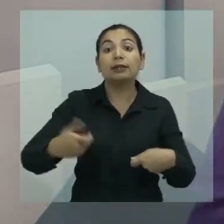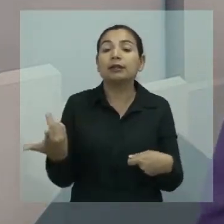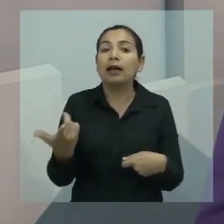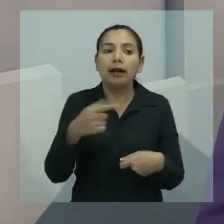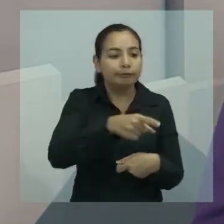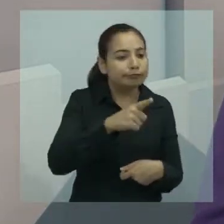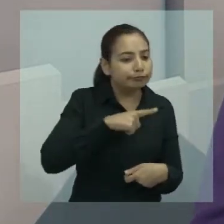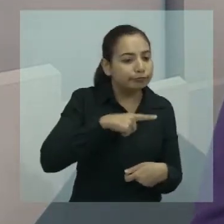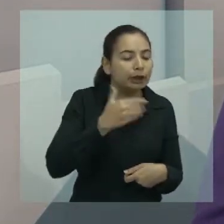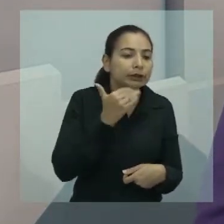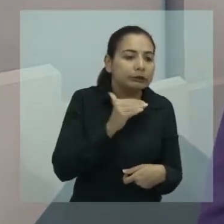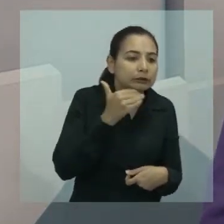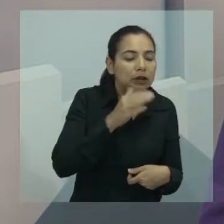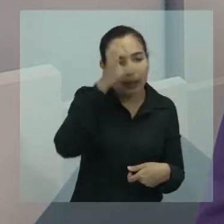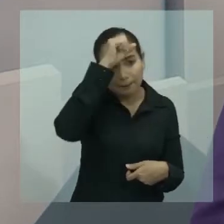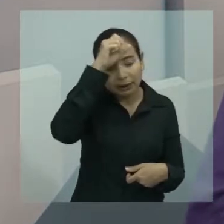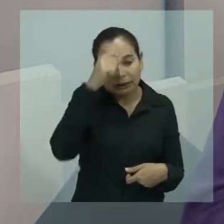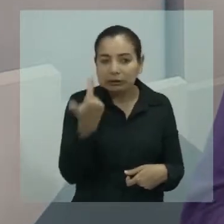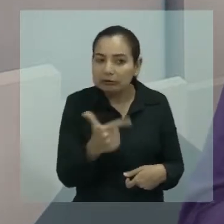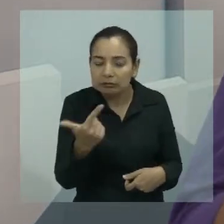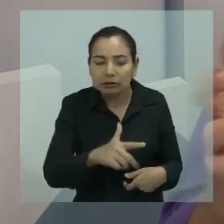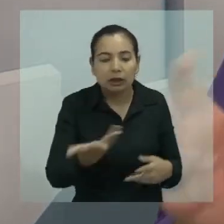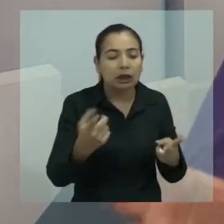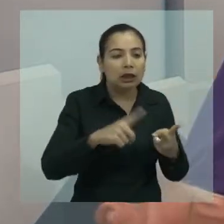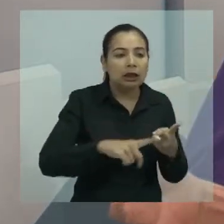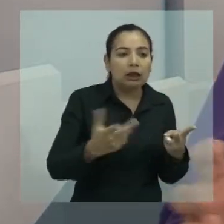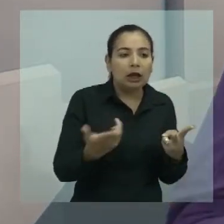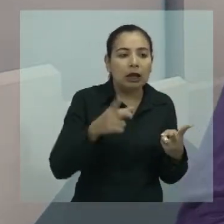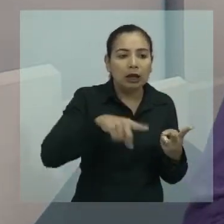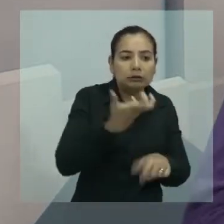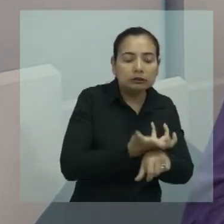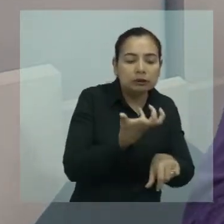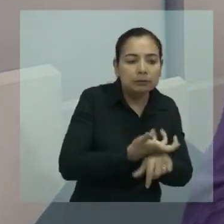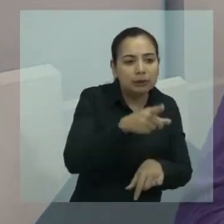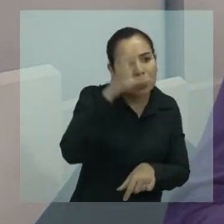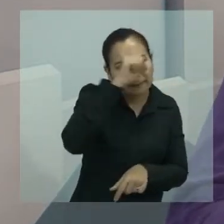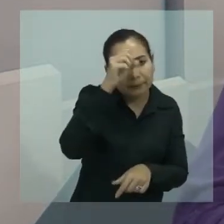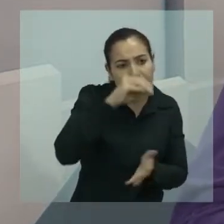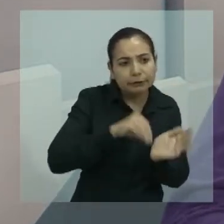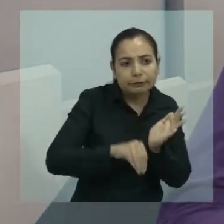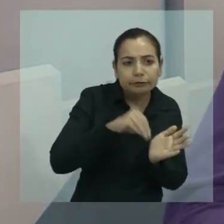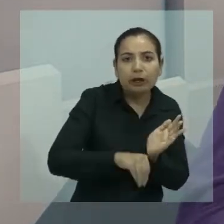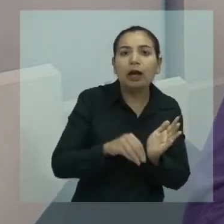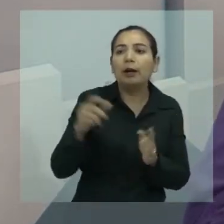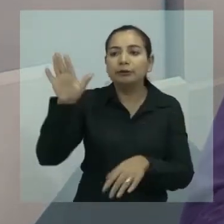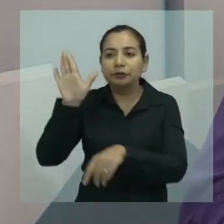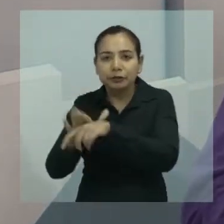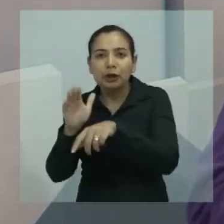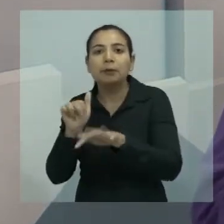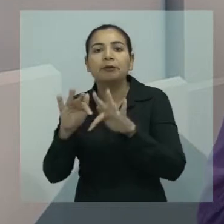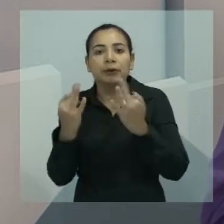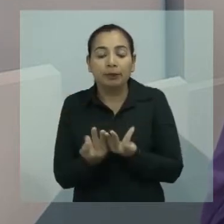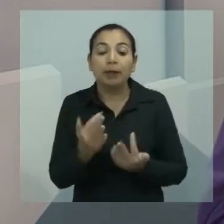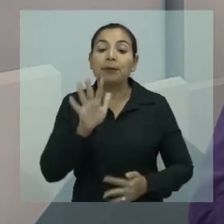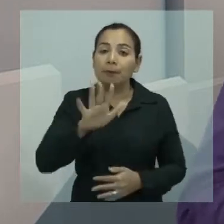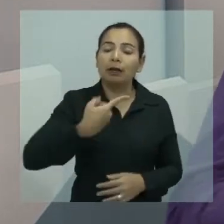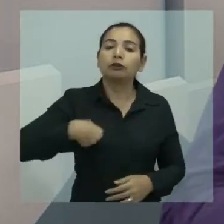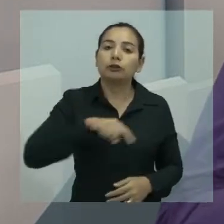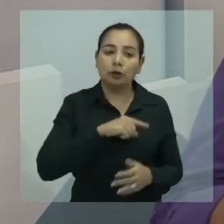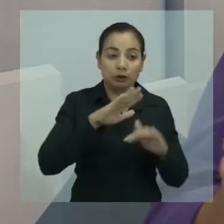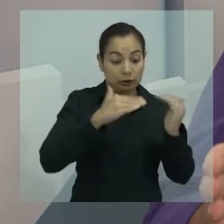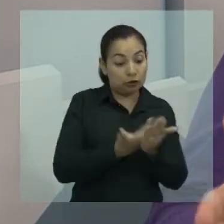chamar ou pensar na família no momento em que há necessidades identificadas, ou de disciplina, ou de aprendizagem. Mas